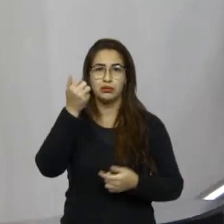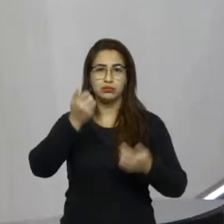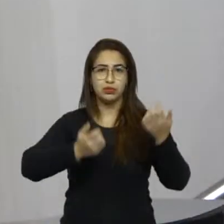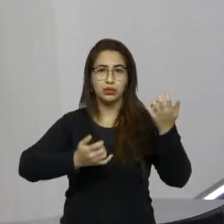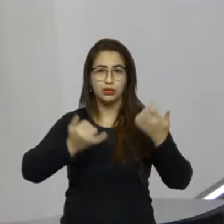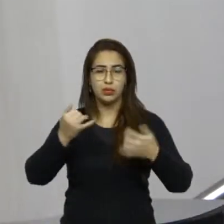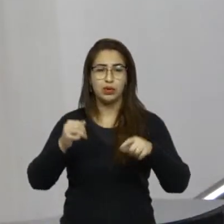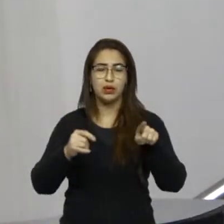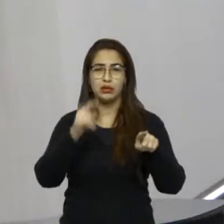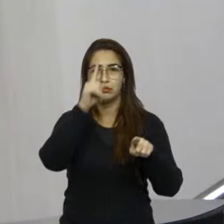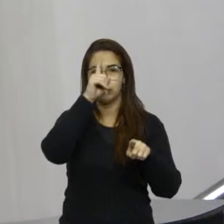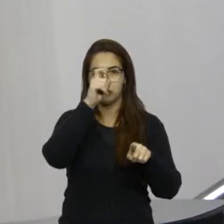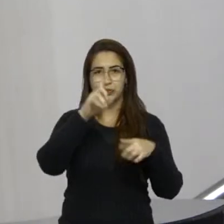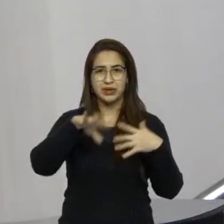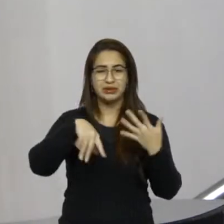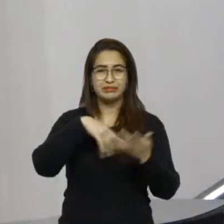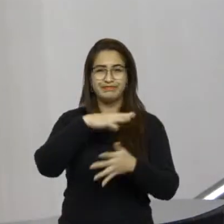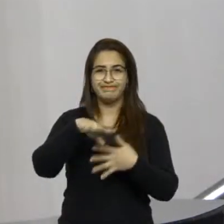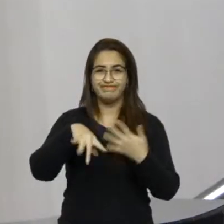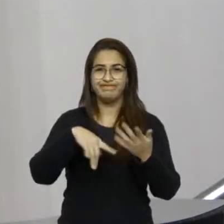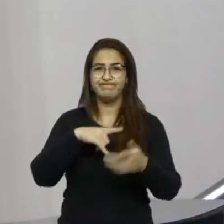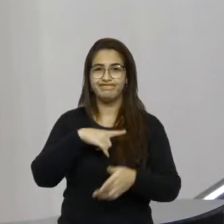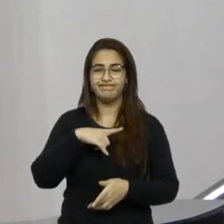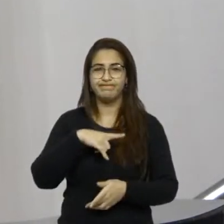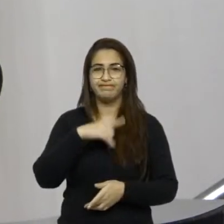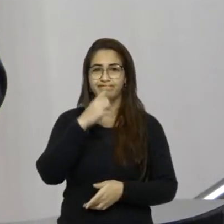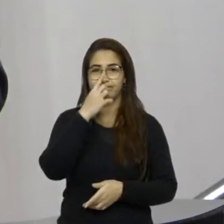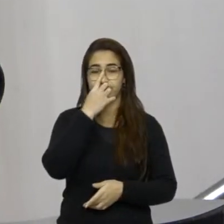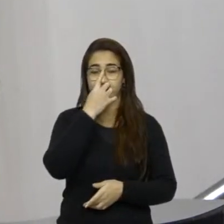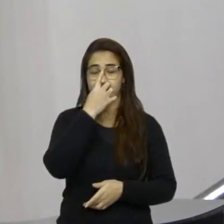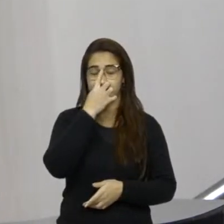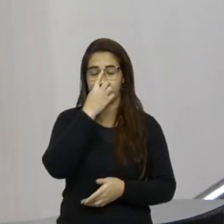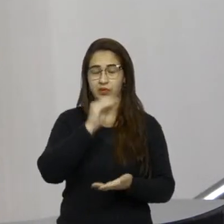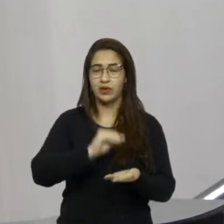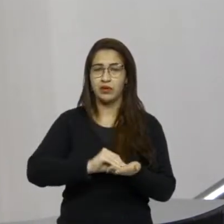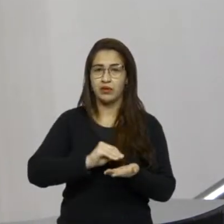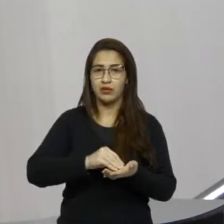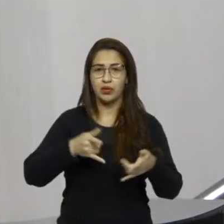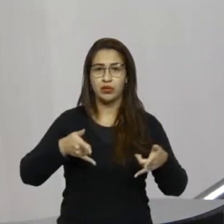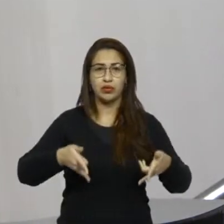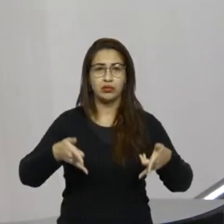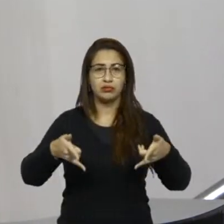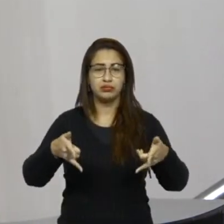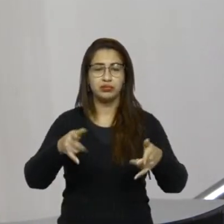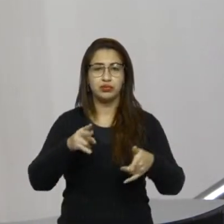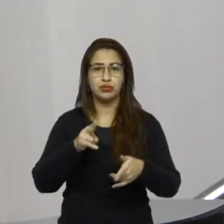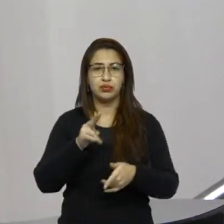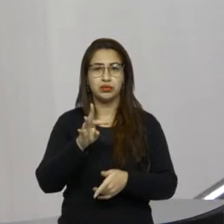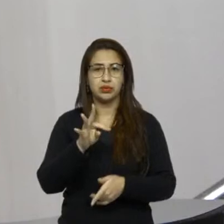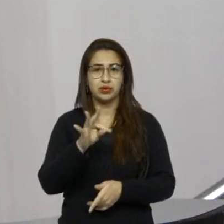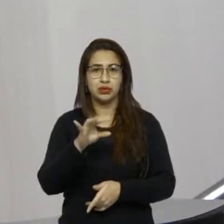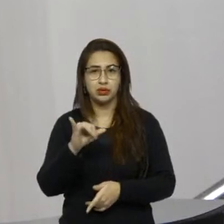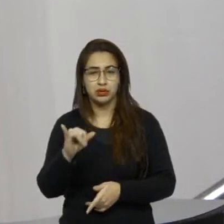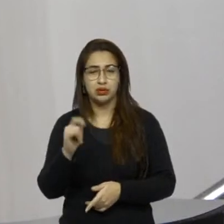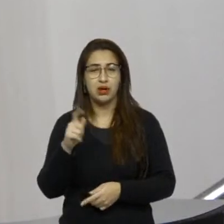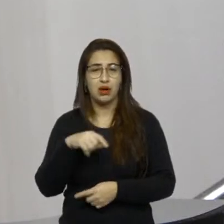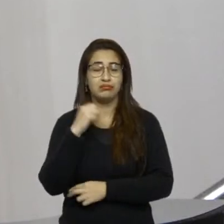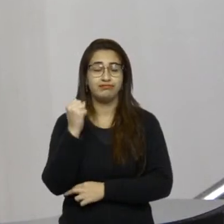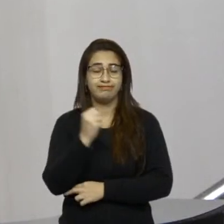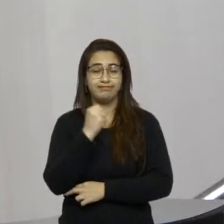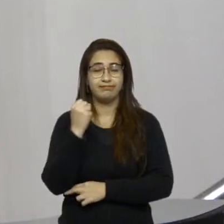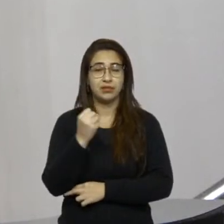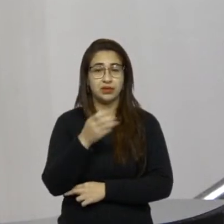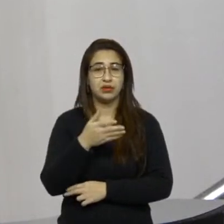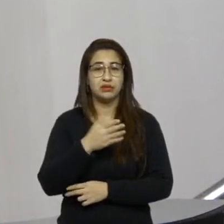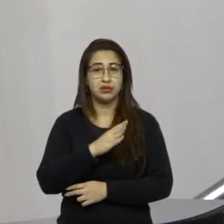um caos. Está um caos. Está faltando leito de UTI direto. Grave a situação, onde quero aqui pedir ao líder